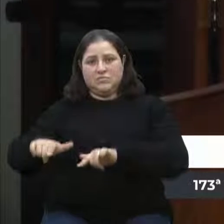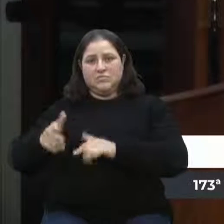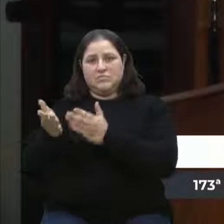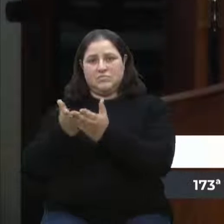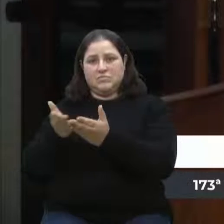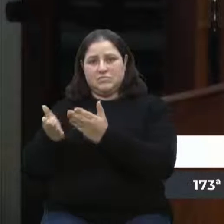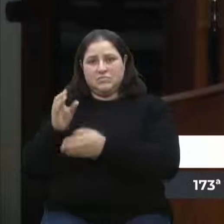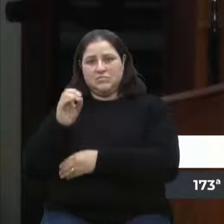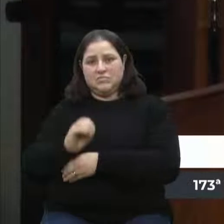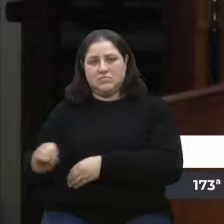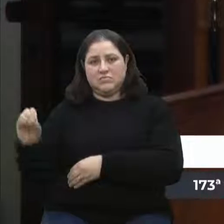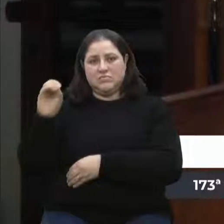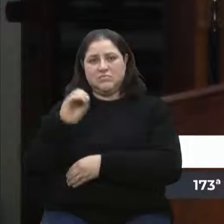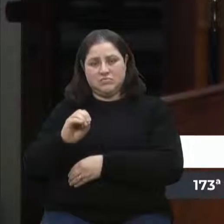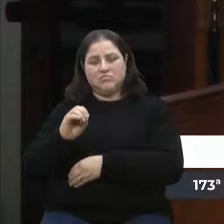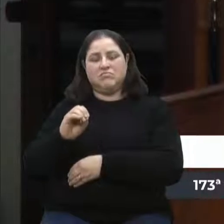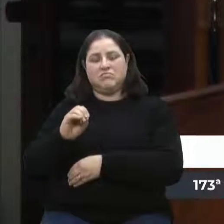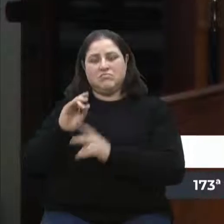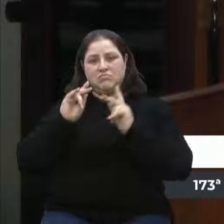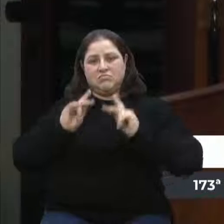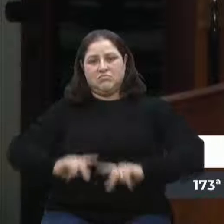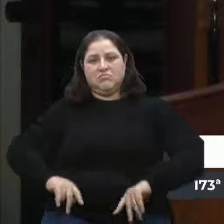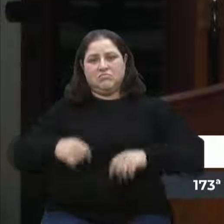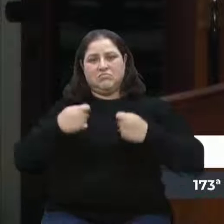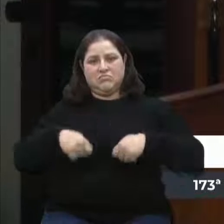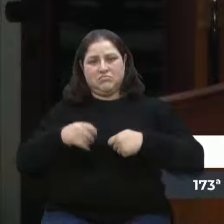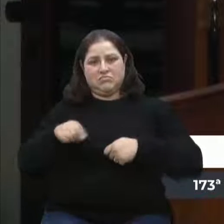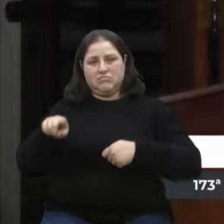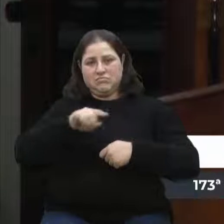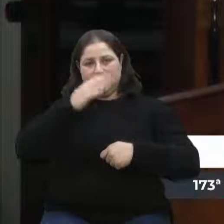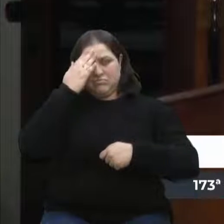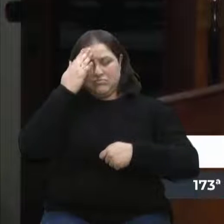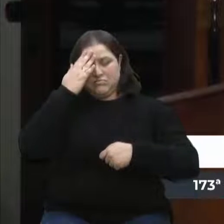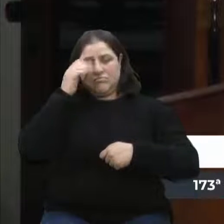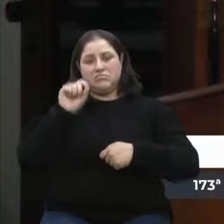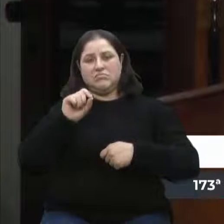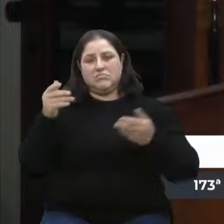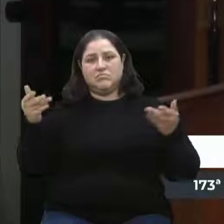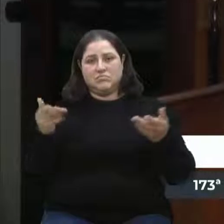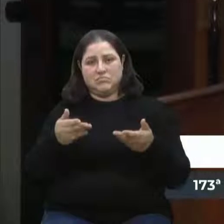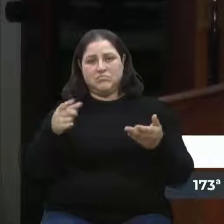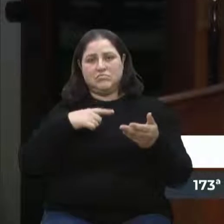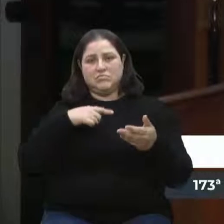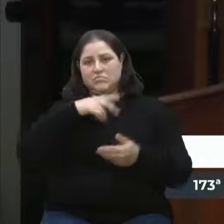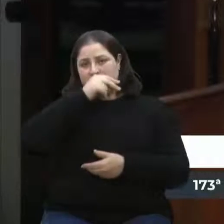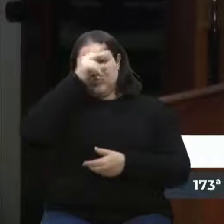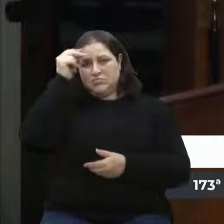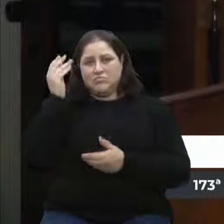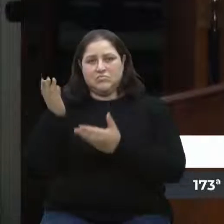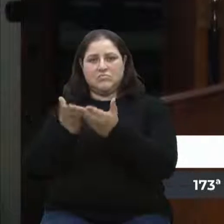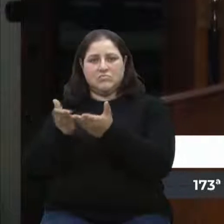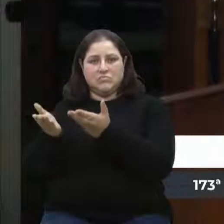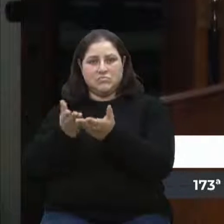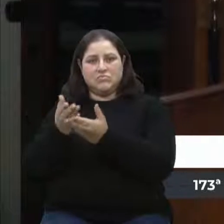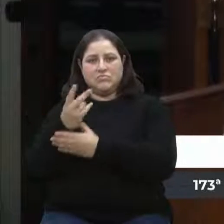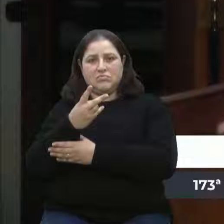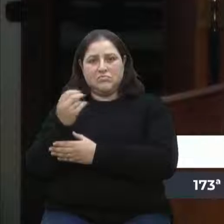as pessoas que precisarem, né? Para vocês terem uma ideia, hoje o município presta em torno de 200 atendimentos de fisioterapia,